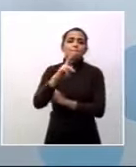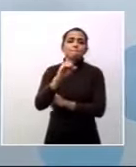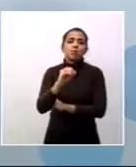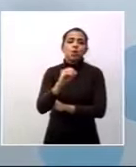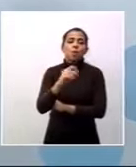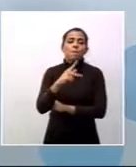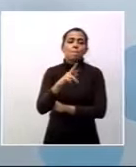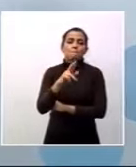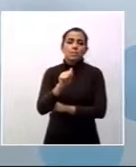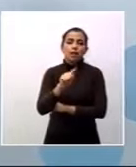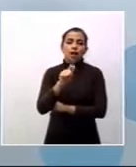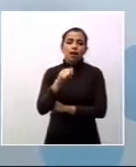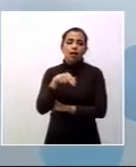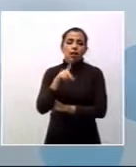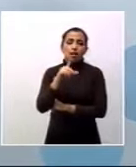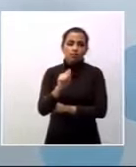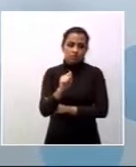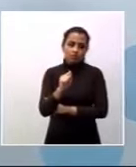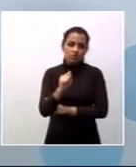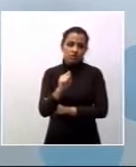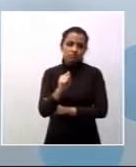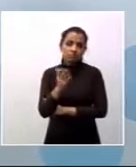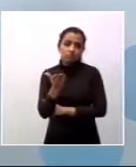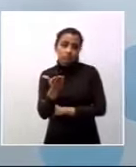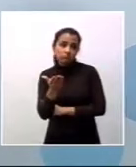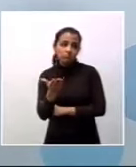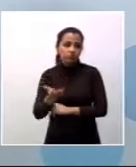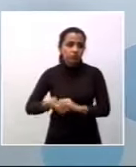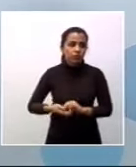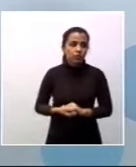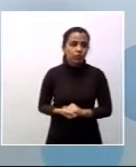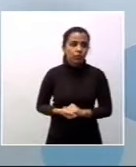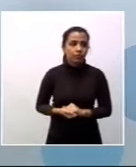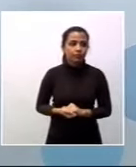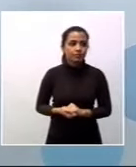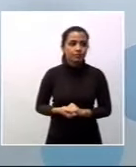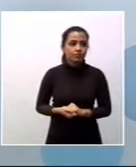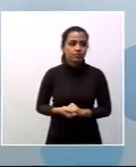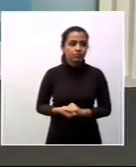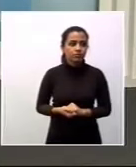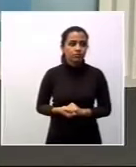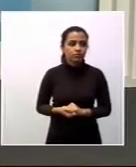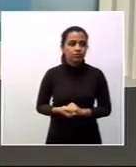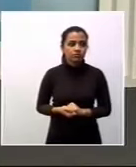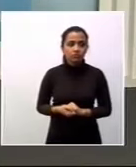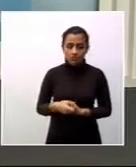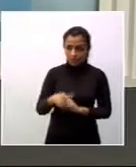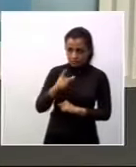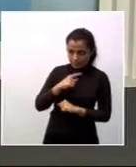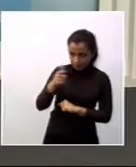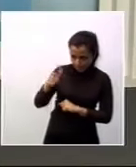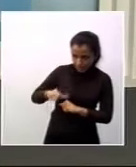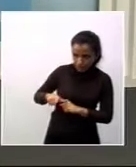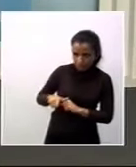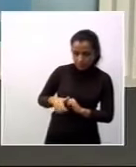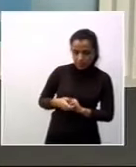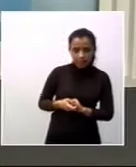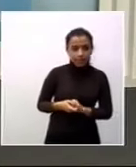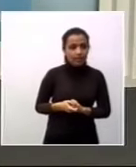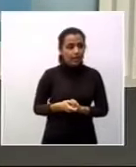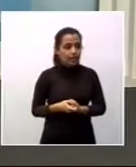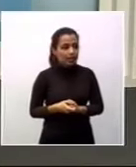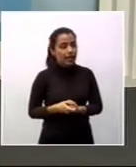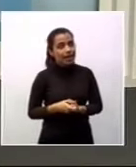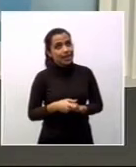porque a propaganda tem um intuito de fazer alguma coisa safety linhas não é bem assim ó não temos mais perguntas temos